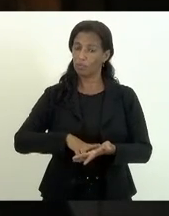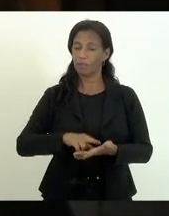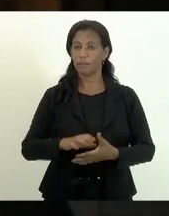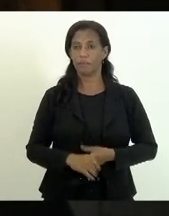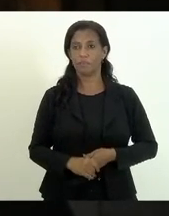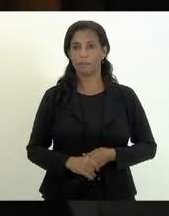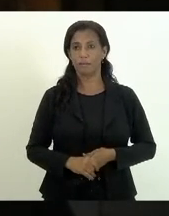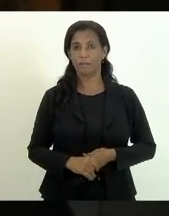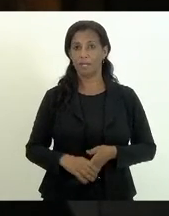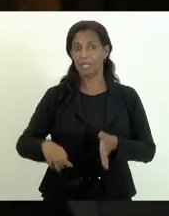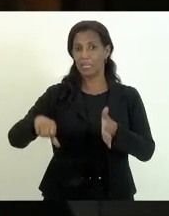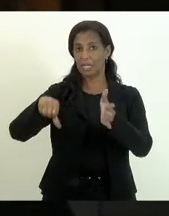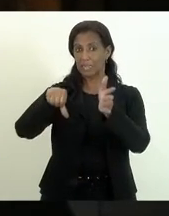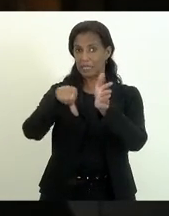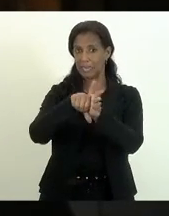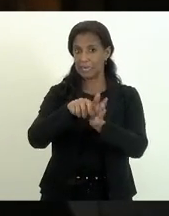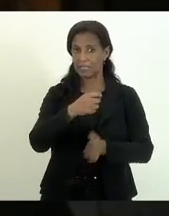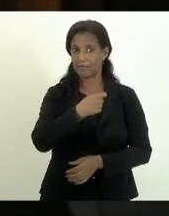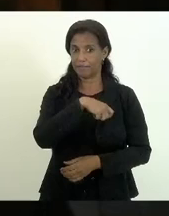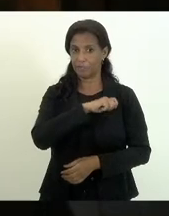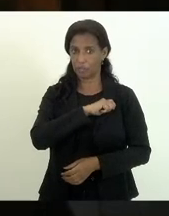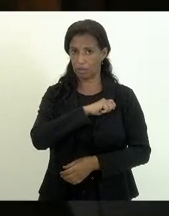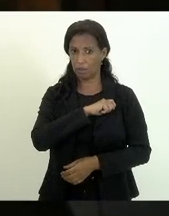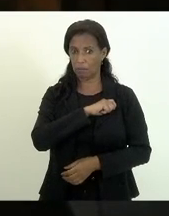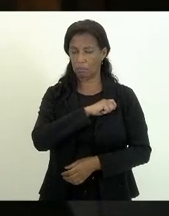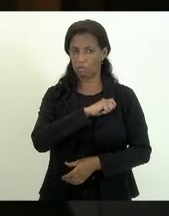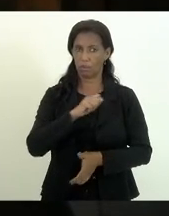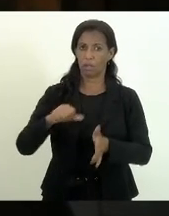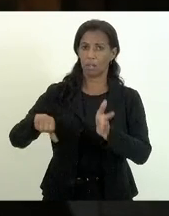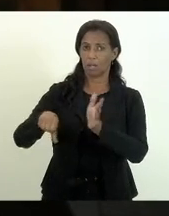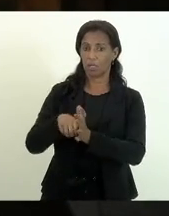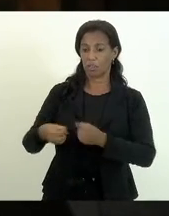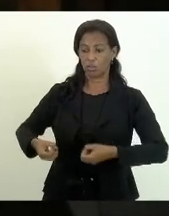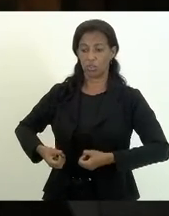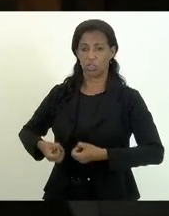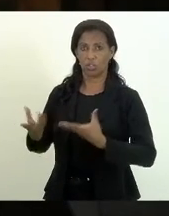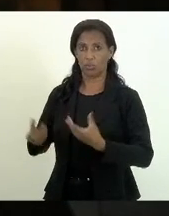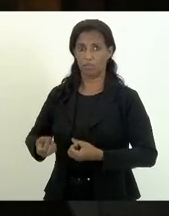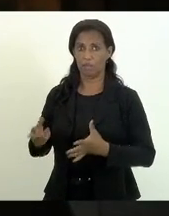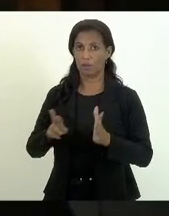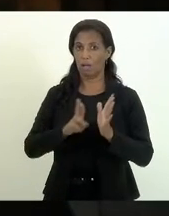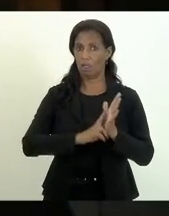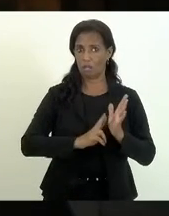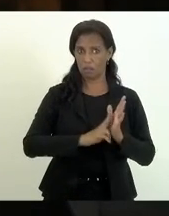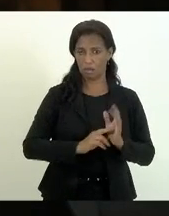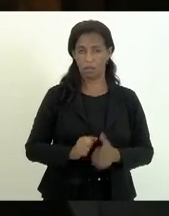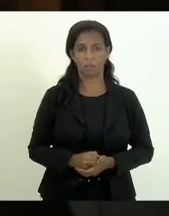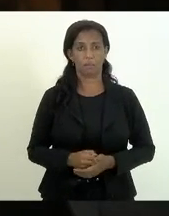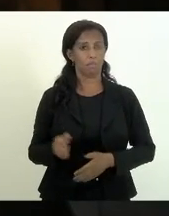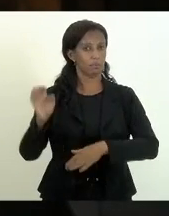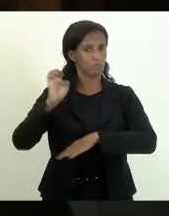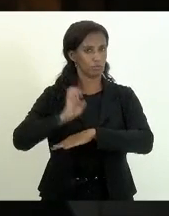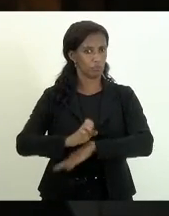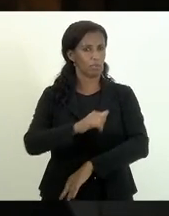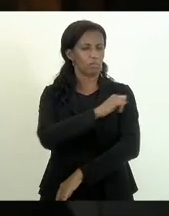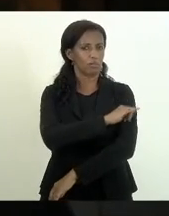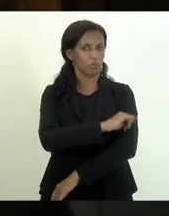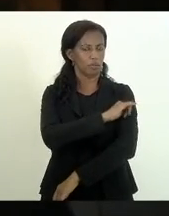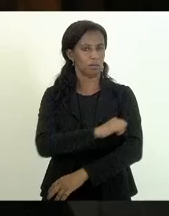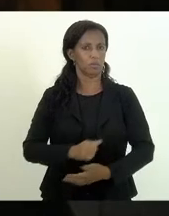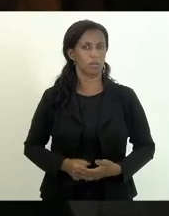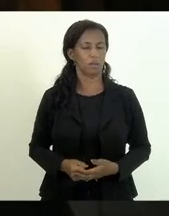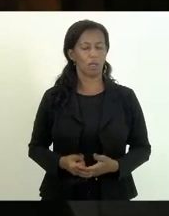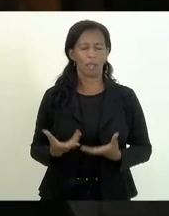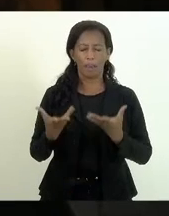que crise fiscal é crise de despesa e receita mas no estado do Rio de Janeiro